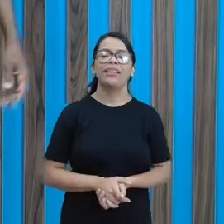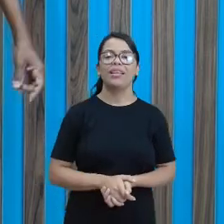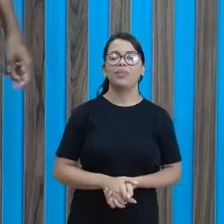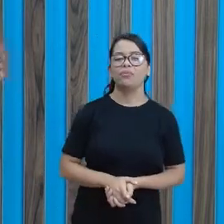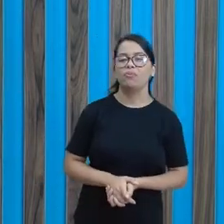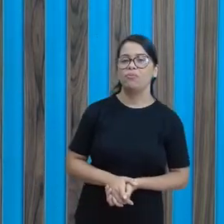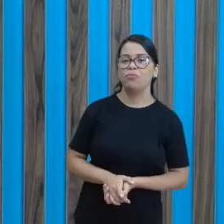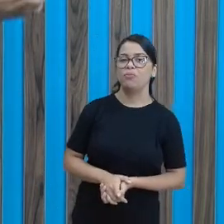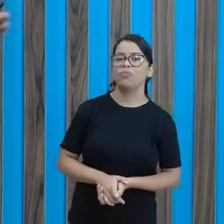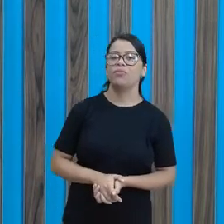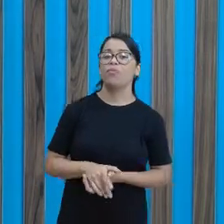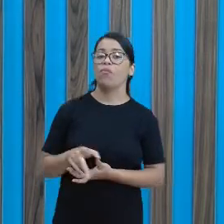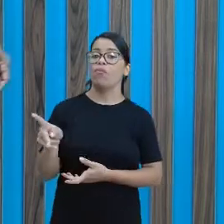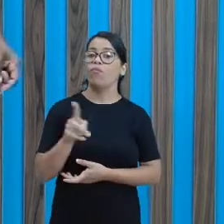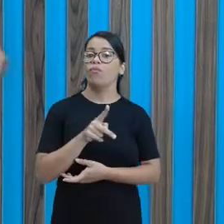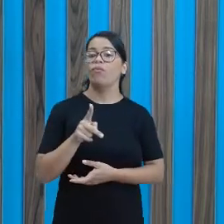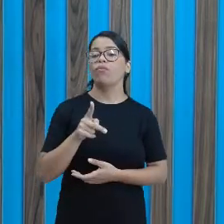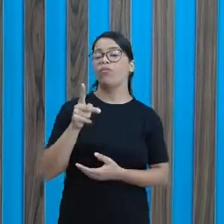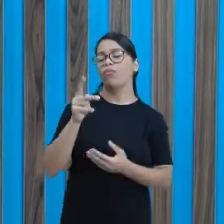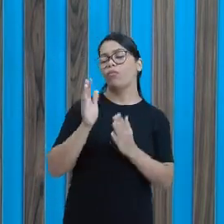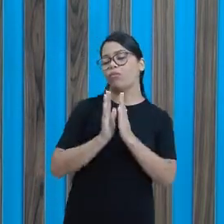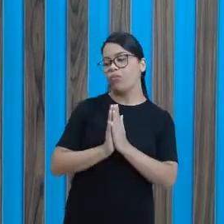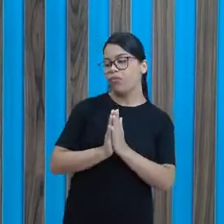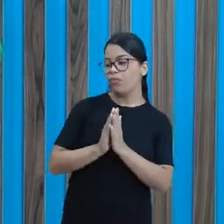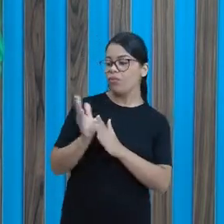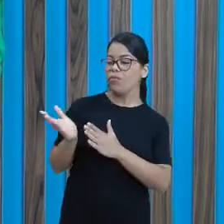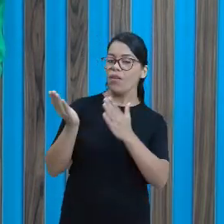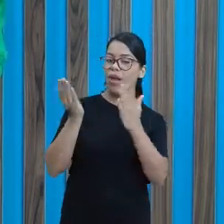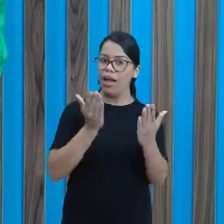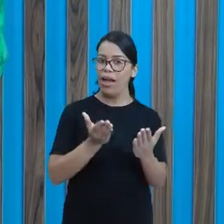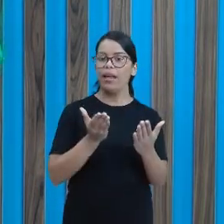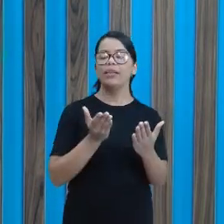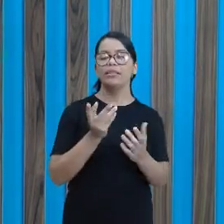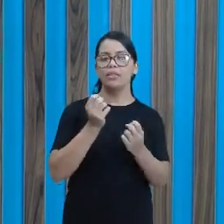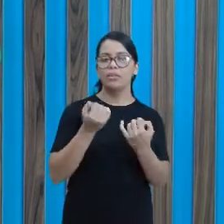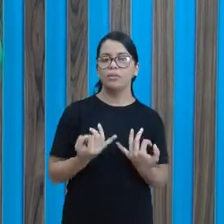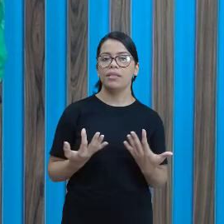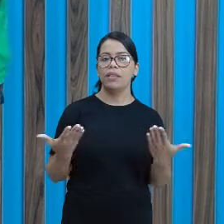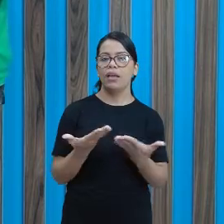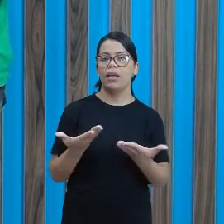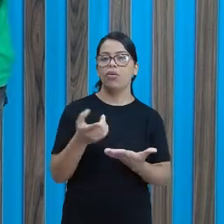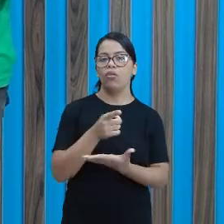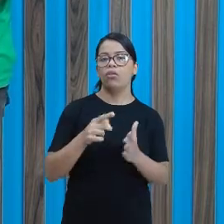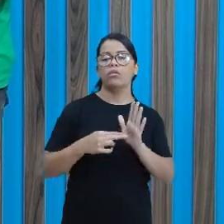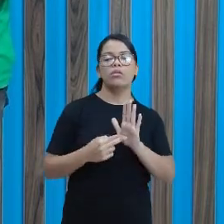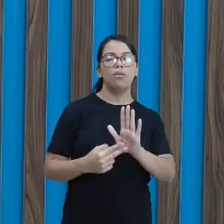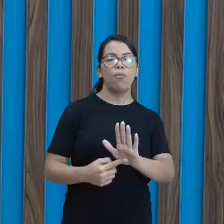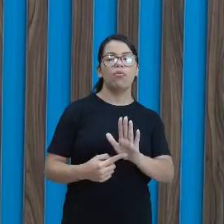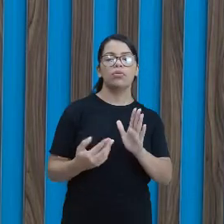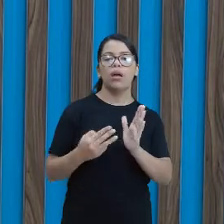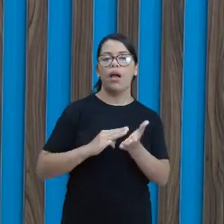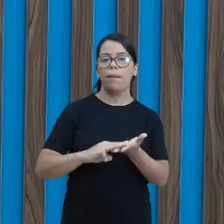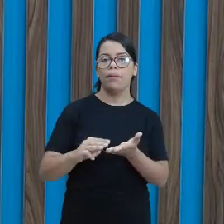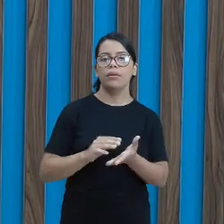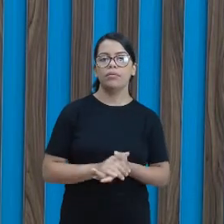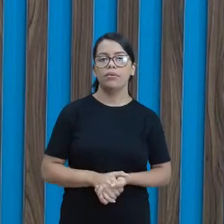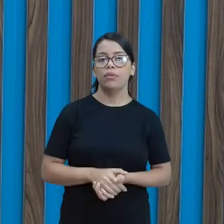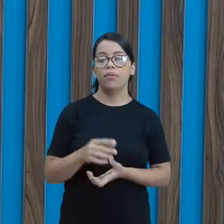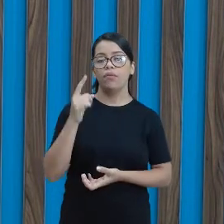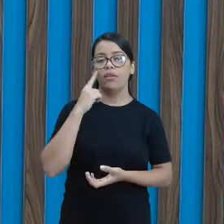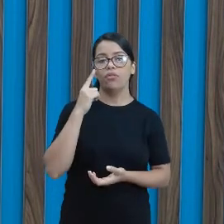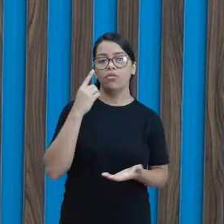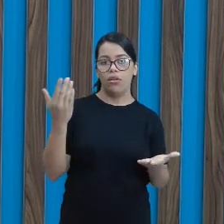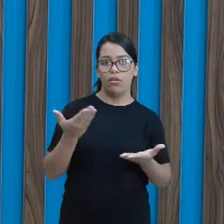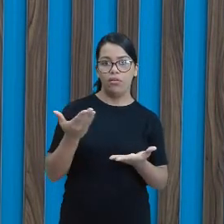mesmo. Professor, por favor, esse provérbio aqui, diga para ele, por favor, aqui, qual é a mensagem que o senhor leva para eles hoje aqui? Acompanha junto comigo